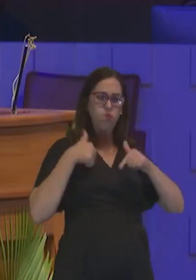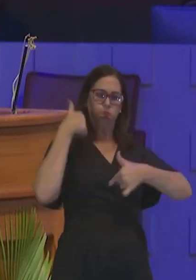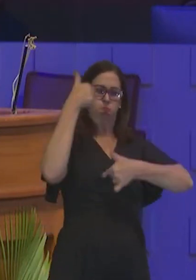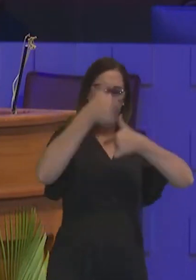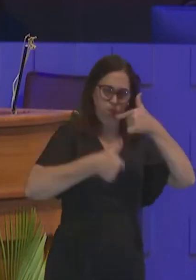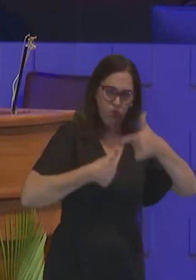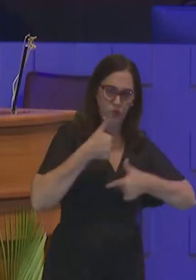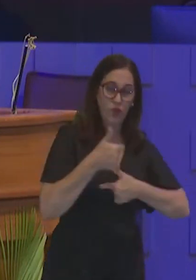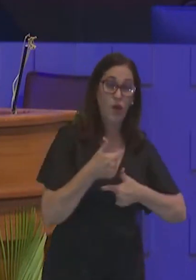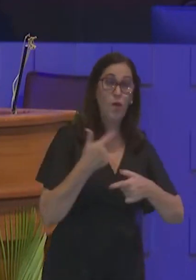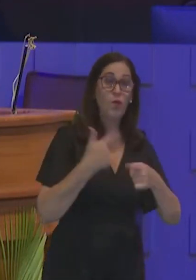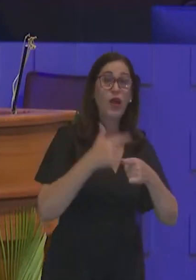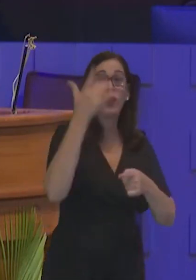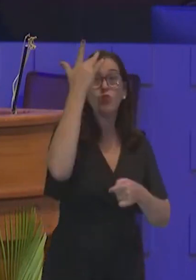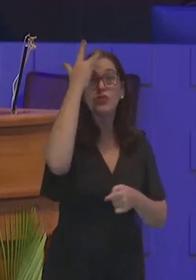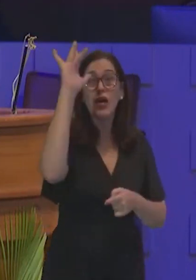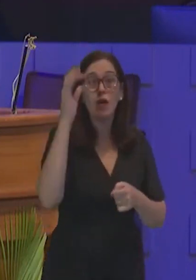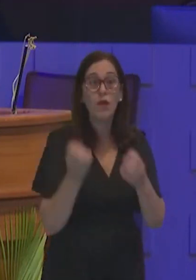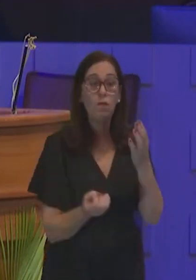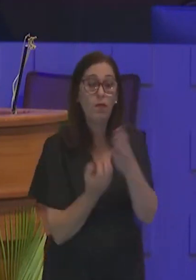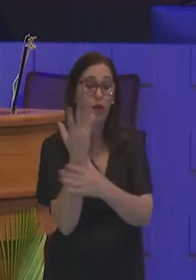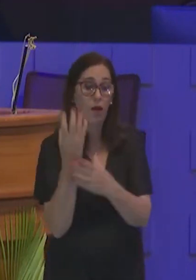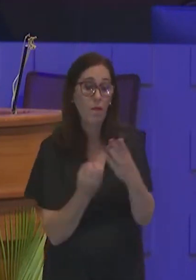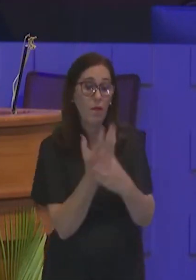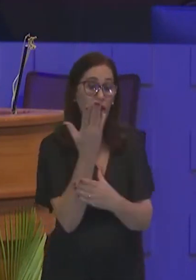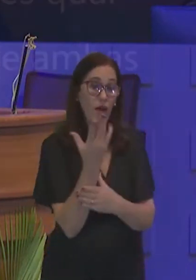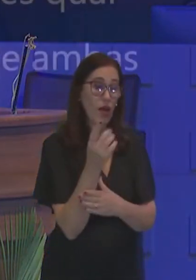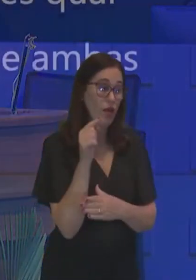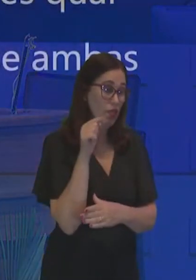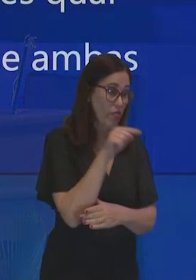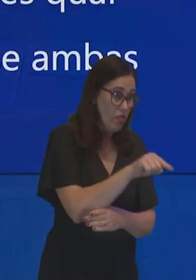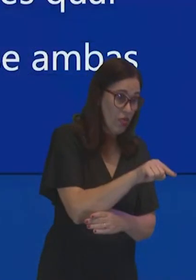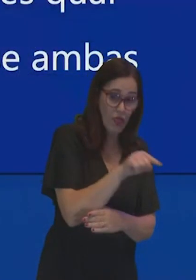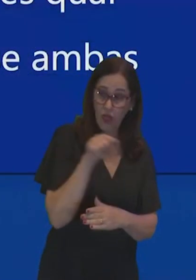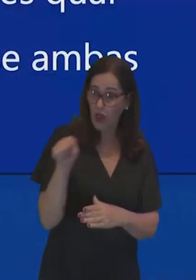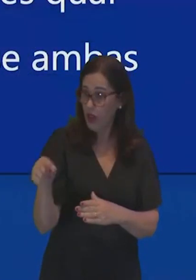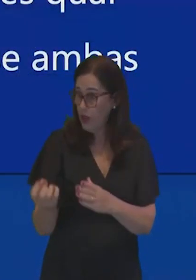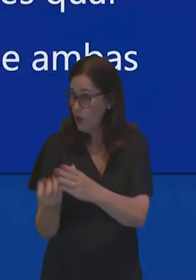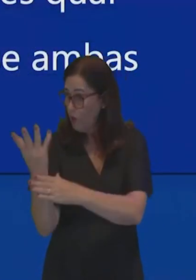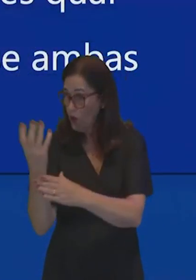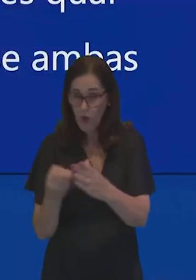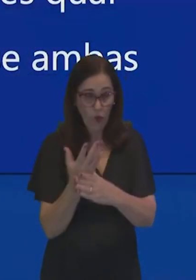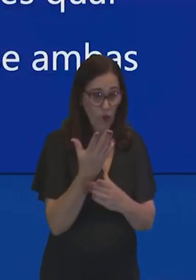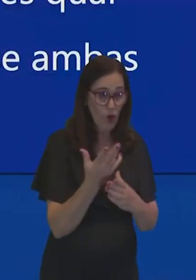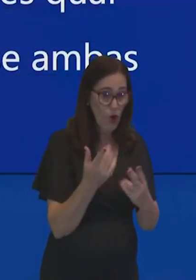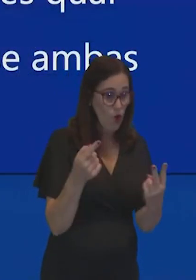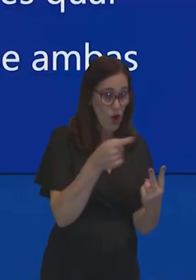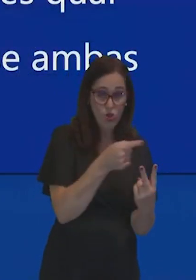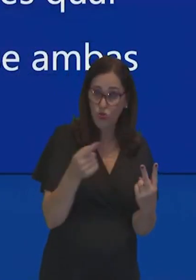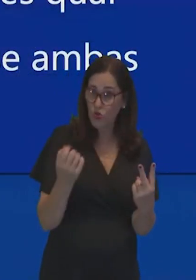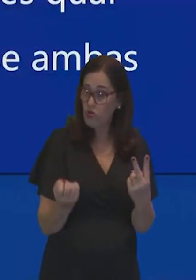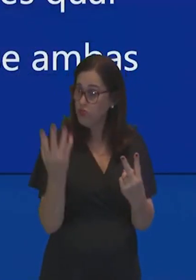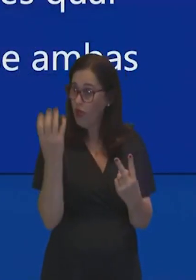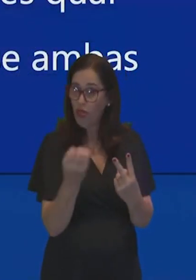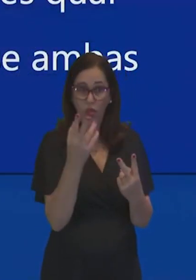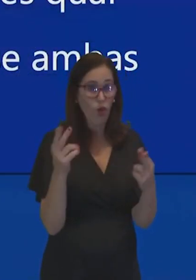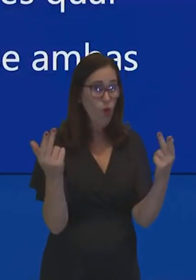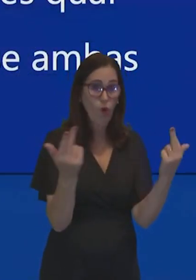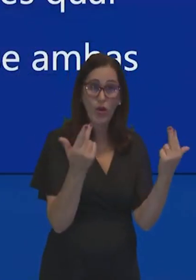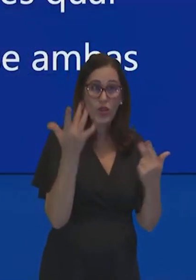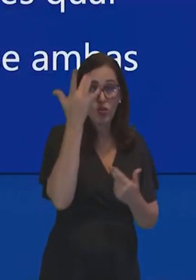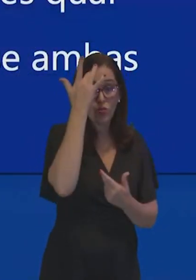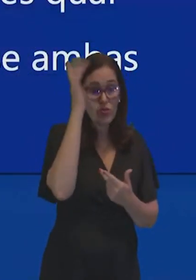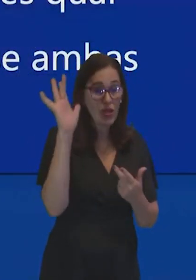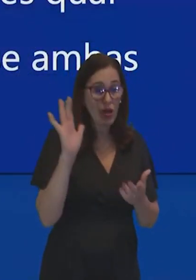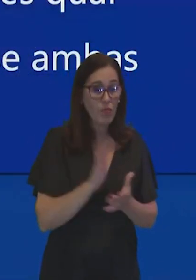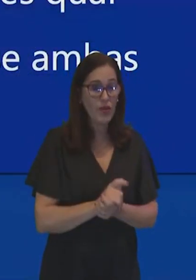não sabes qual prosperará, se esta, se aquela, ou se ambas igualmente